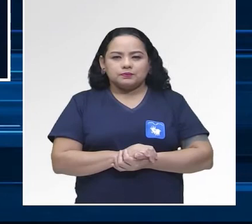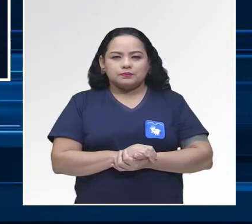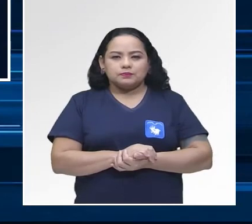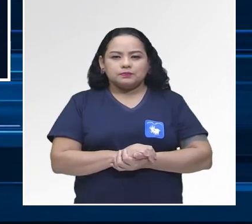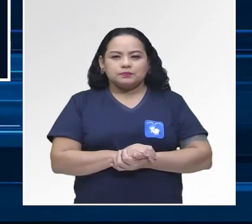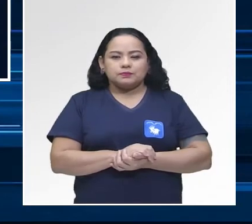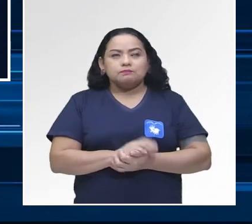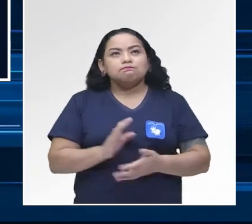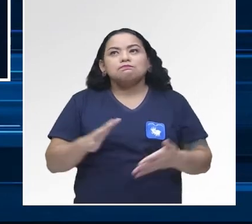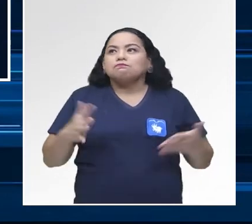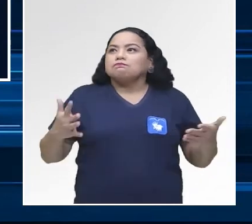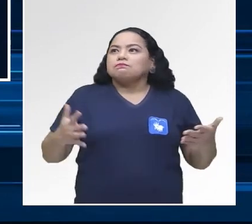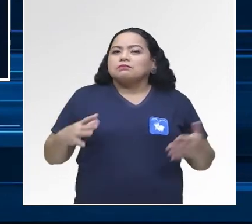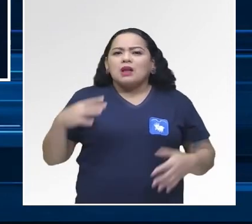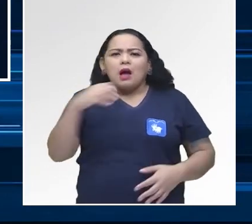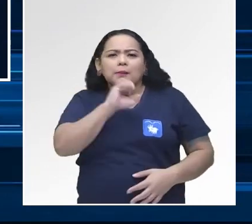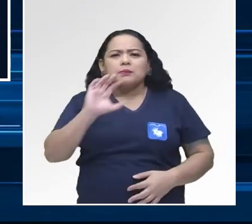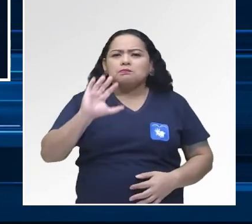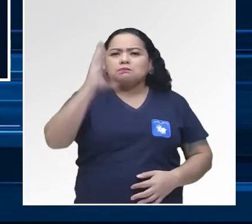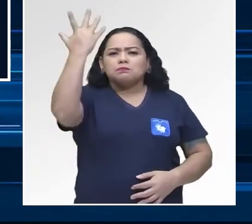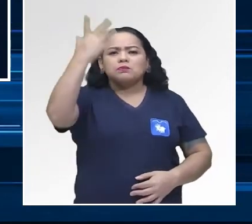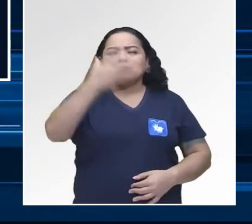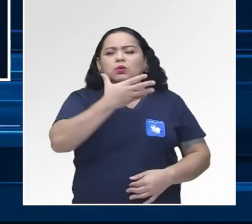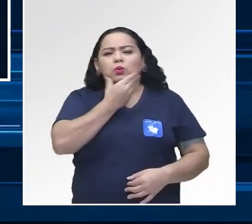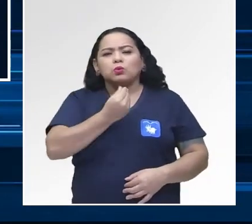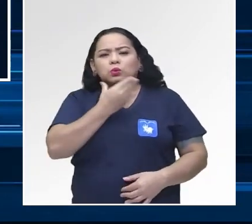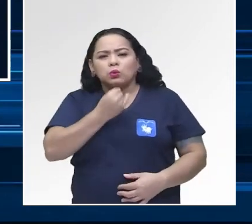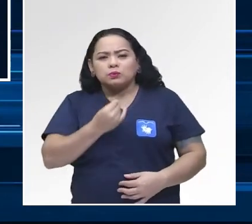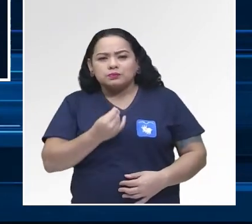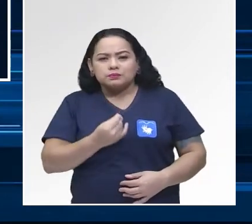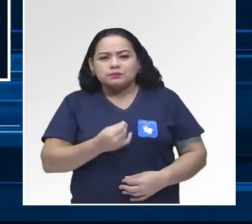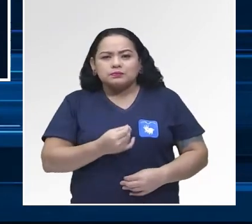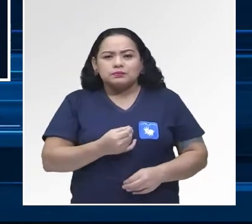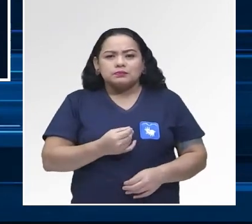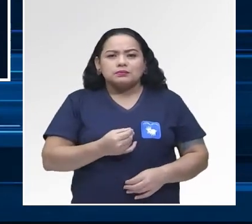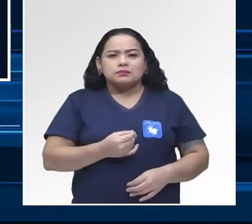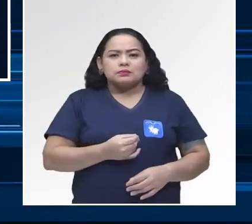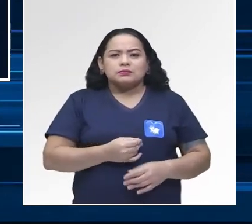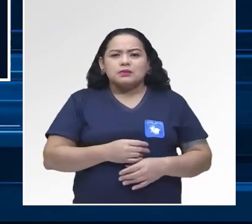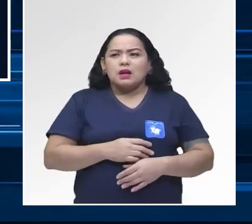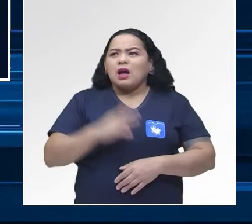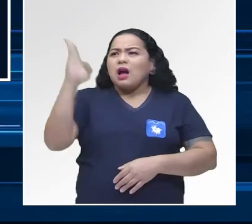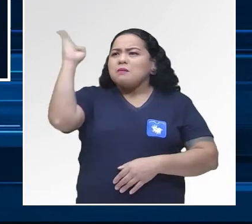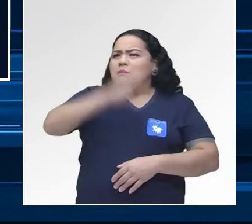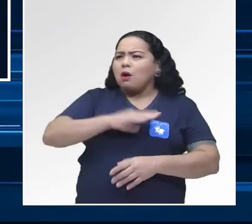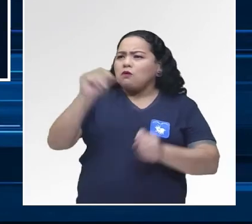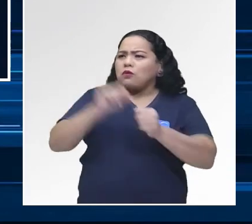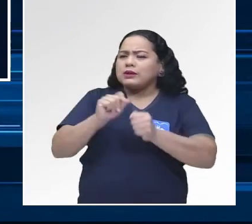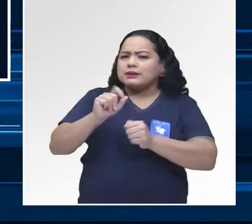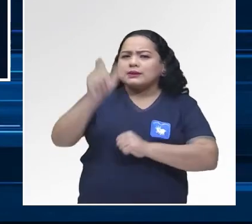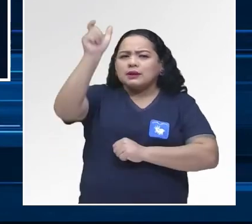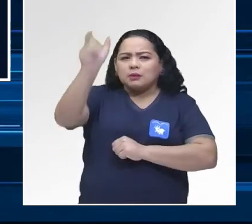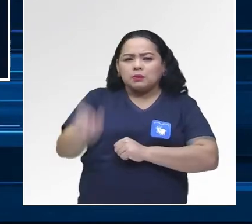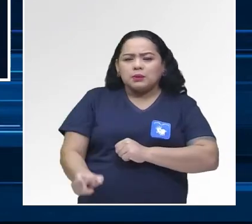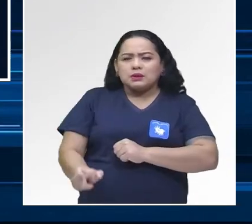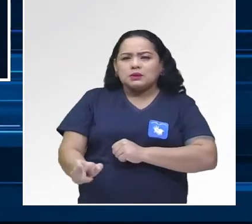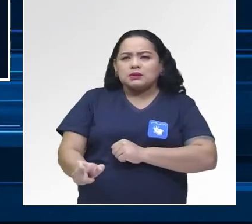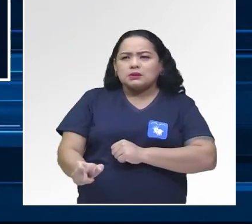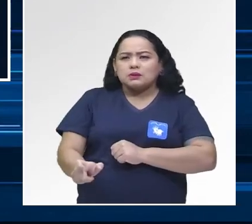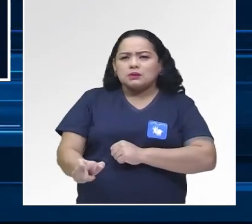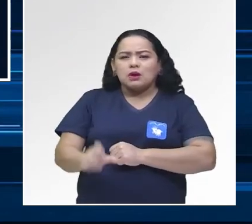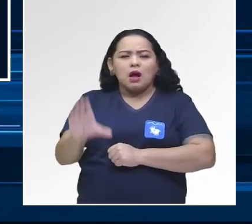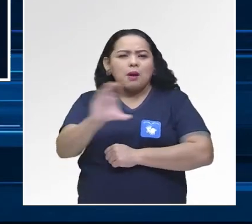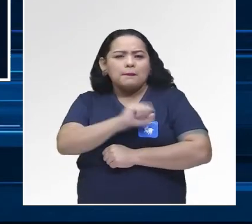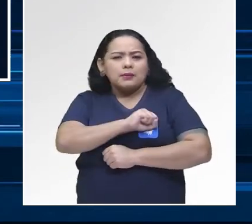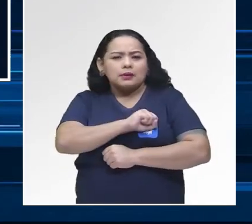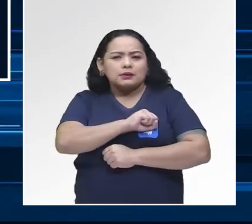de repente, o cara vai lá e maltrata a pessoa amada. Né?